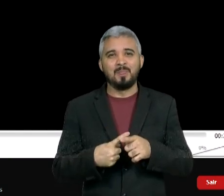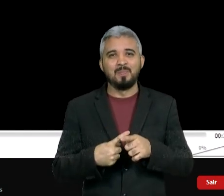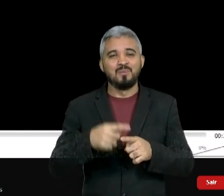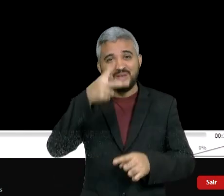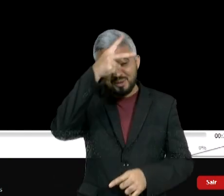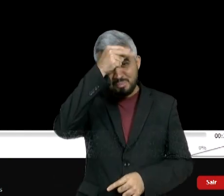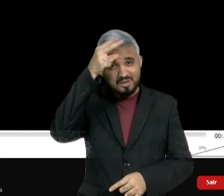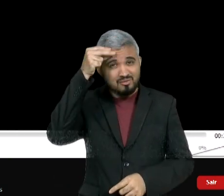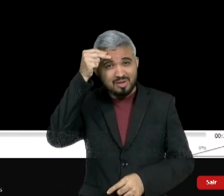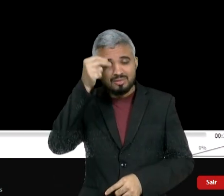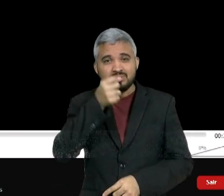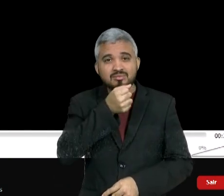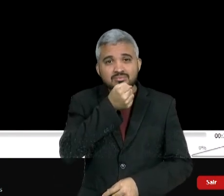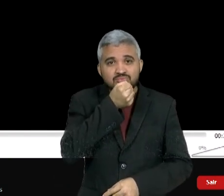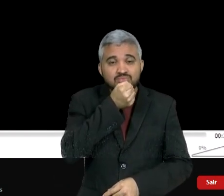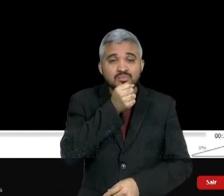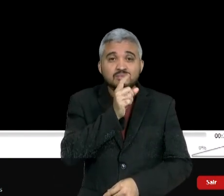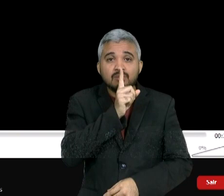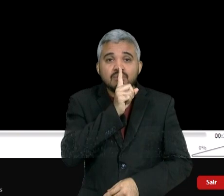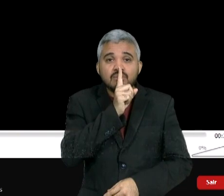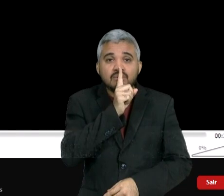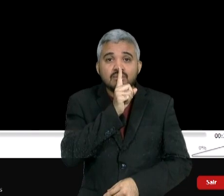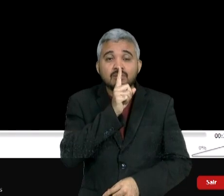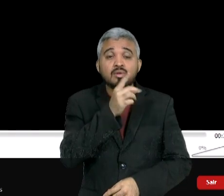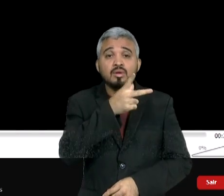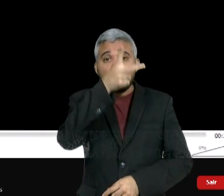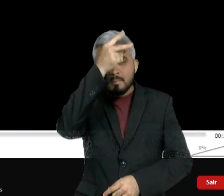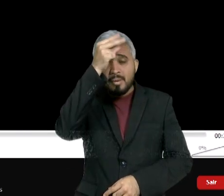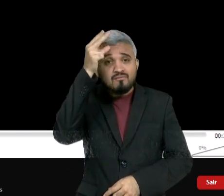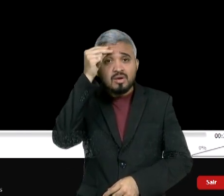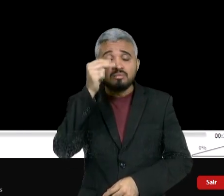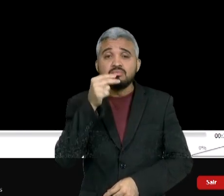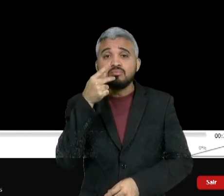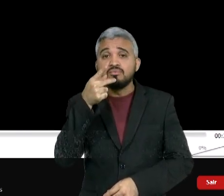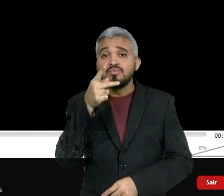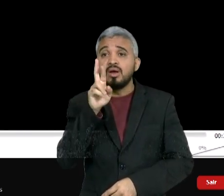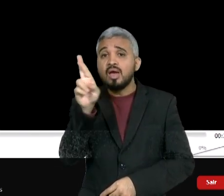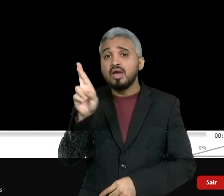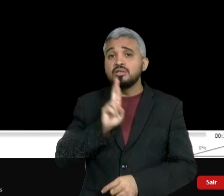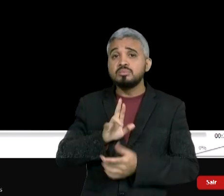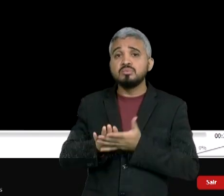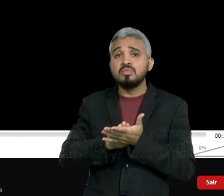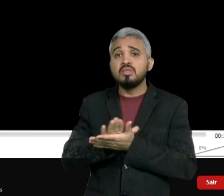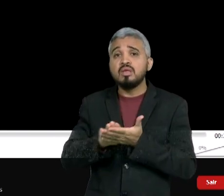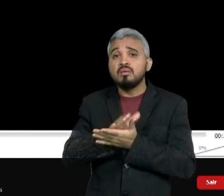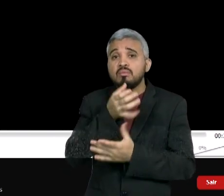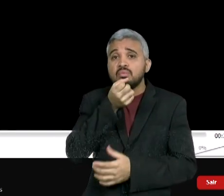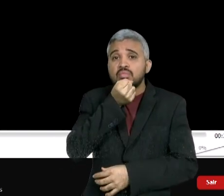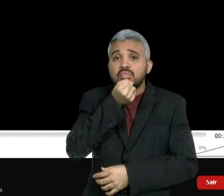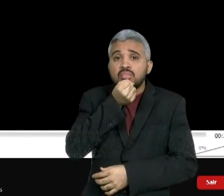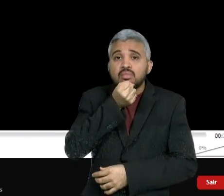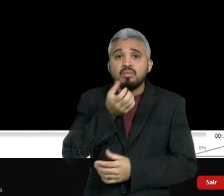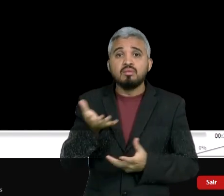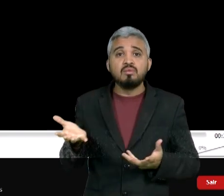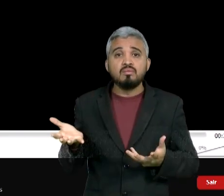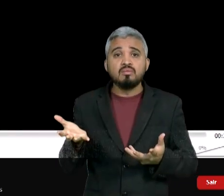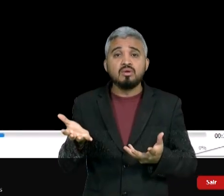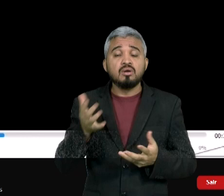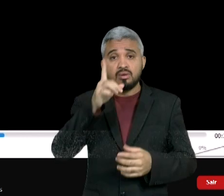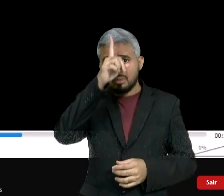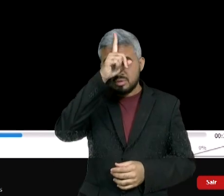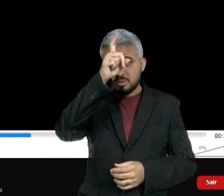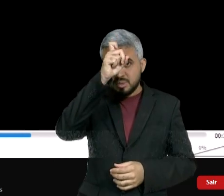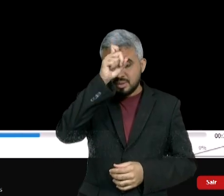está calado. O prefeito não falou nada. Enquanto isso, o hospital do